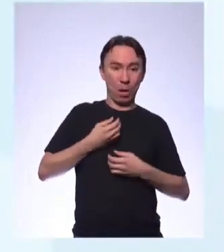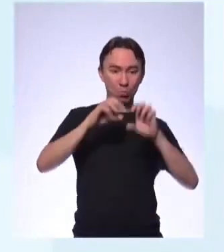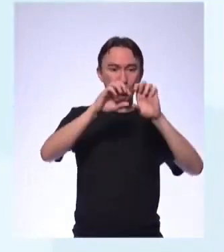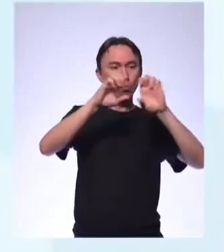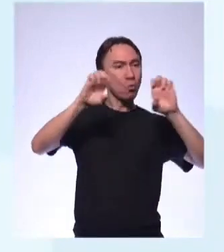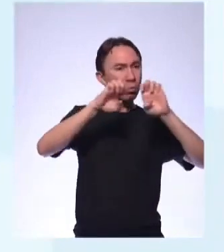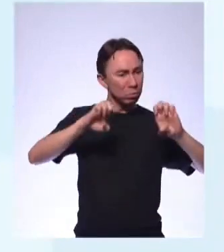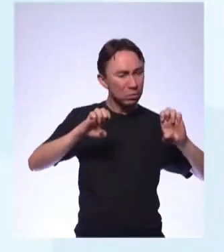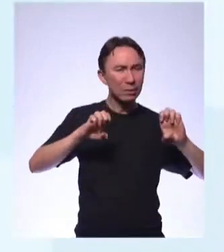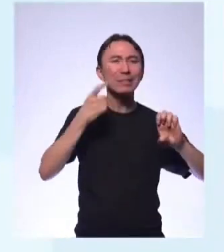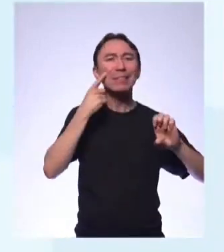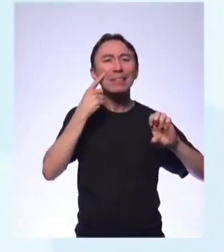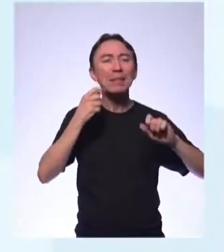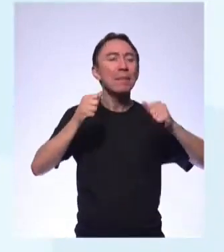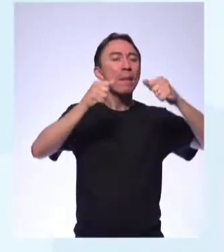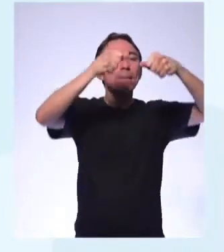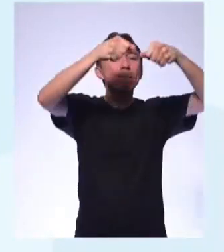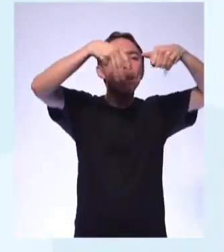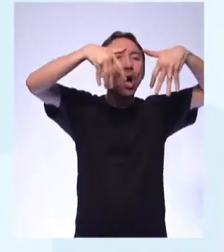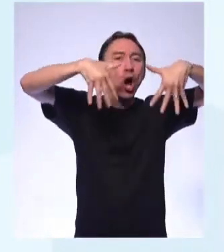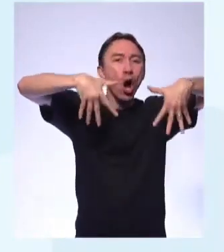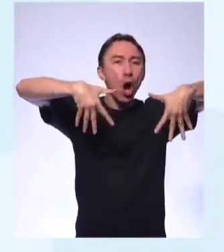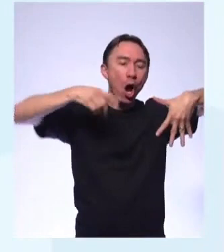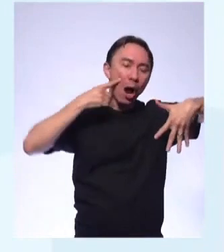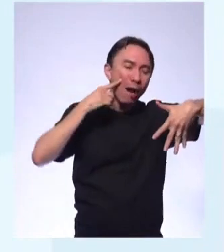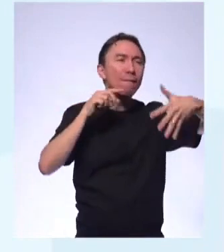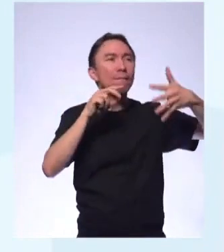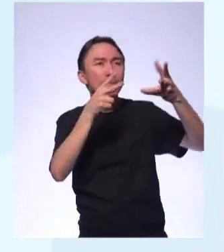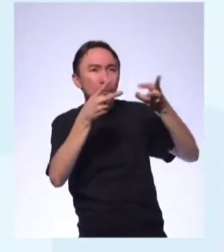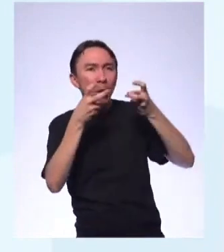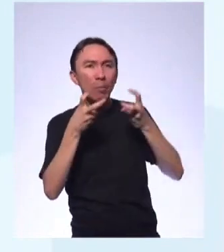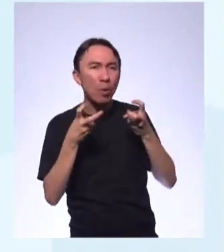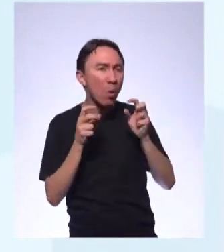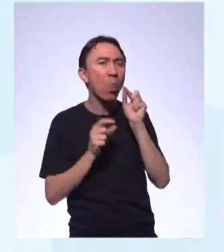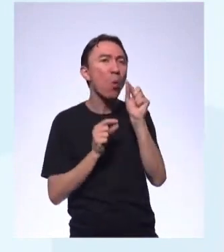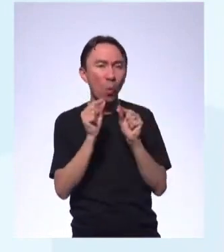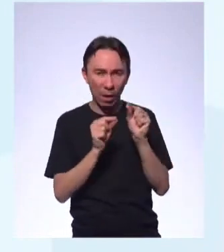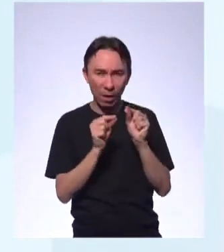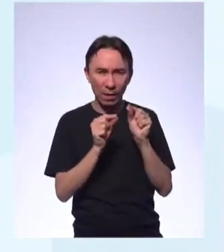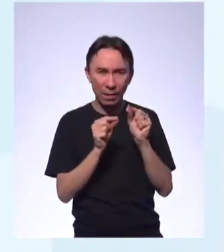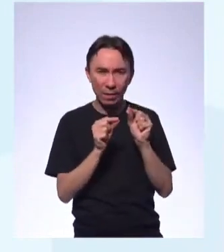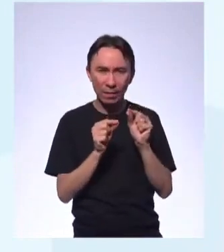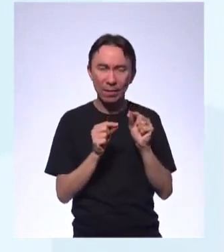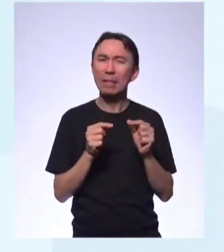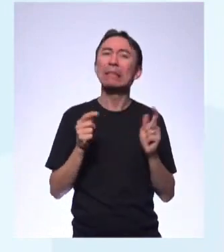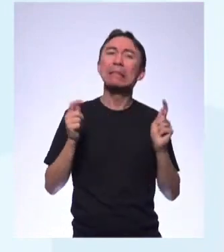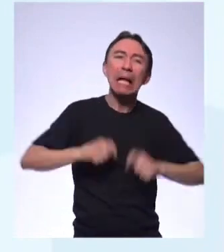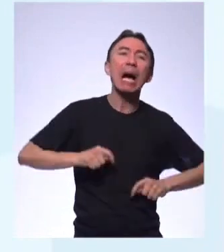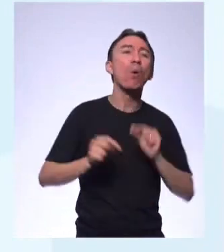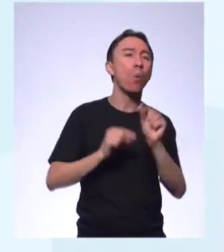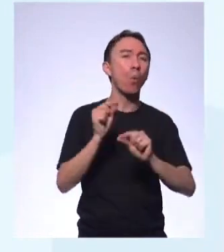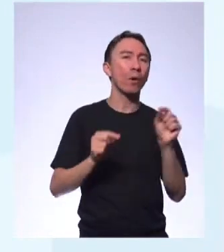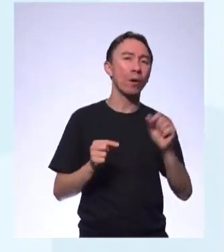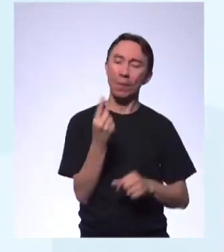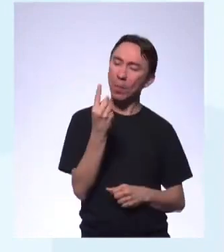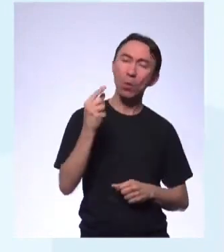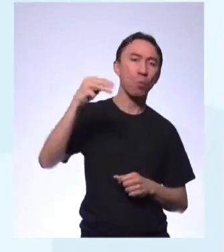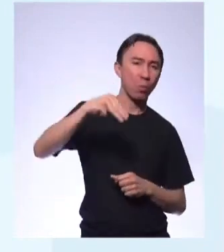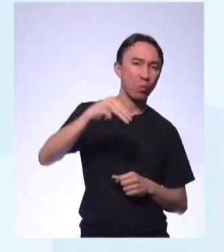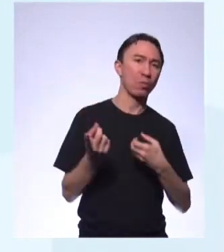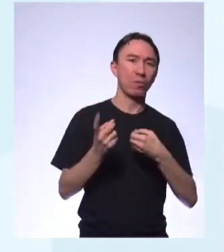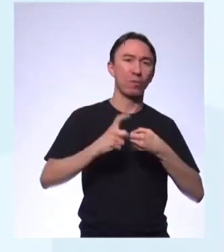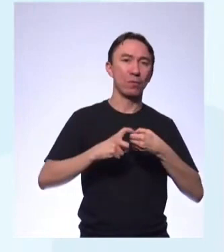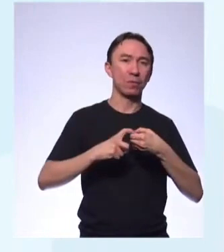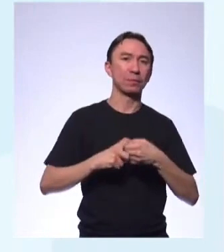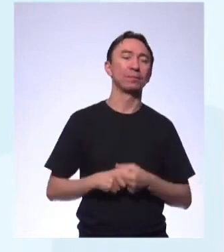possível observar? Estrutura, como que ele é formado, como é que ele é composto? Verso, blá, blá, tá bom. Isso aí, vamos lá. Um minuto e a gente já